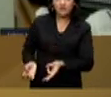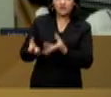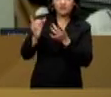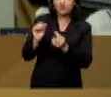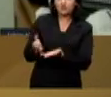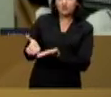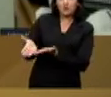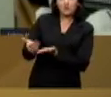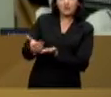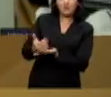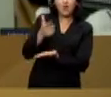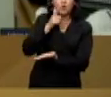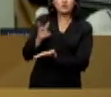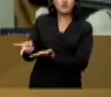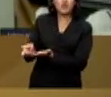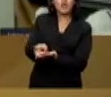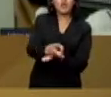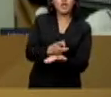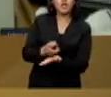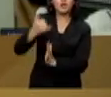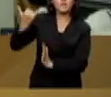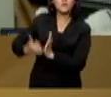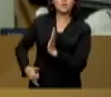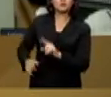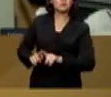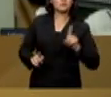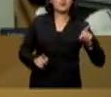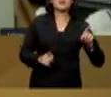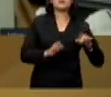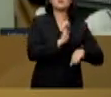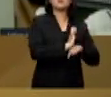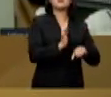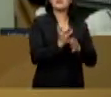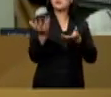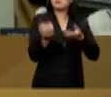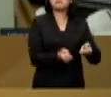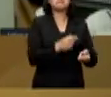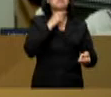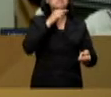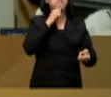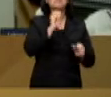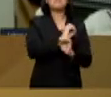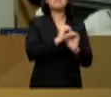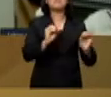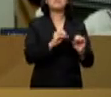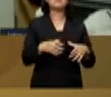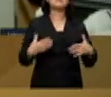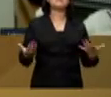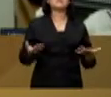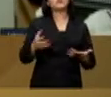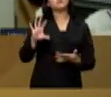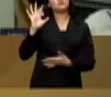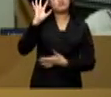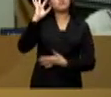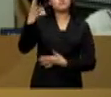forma, ou seja, os procedimentos necessários à operacionalização desta divisão serão deliberados pelo